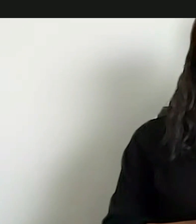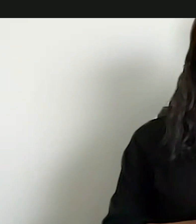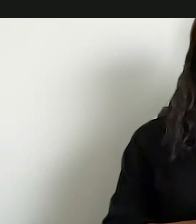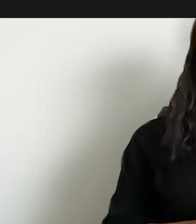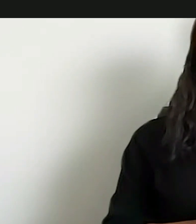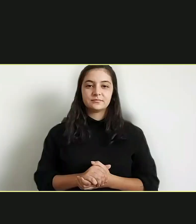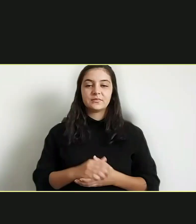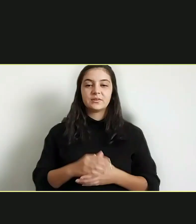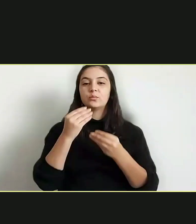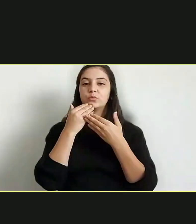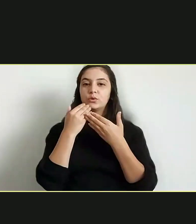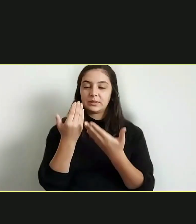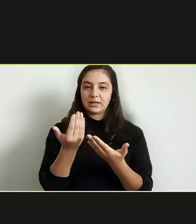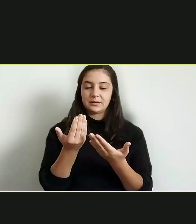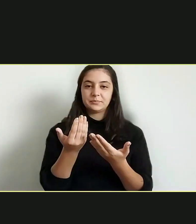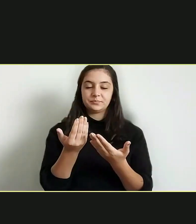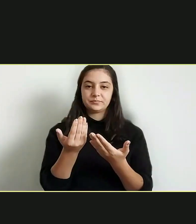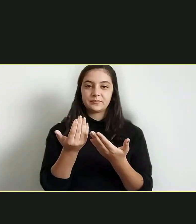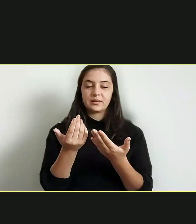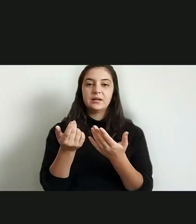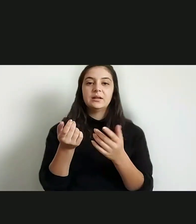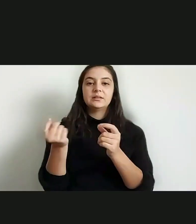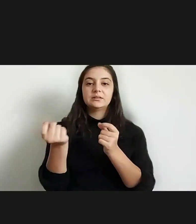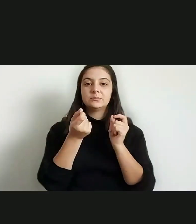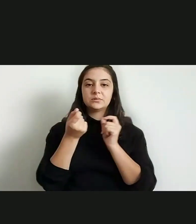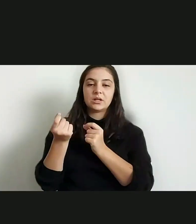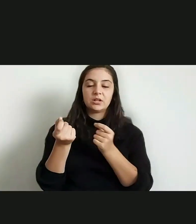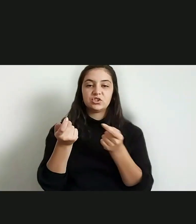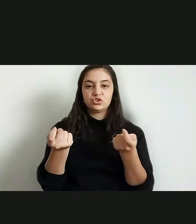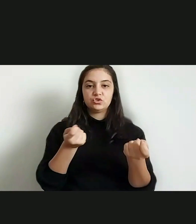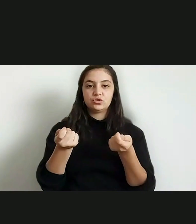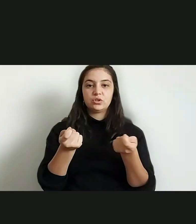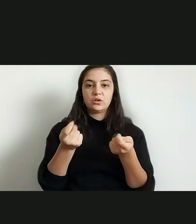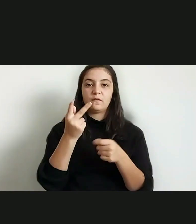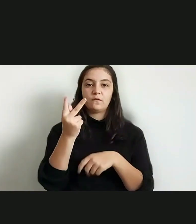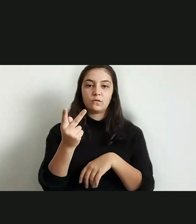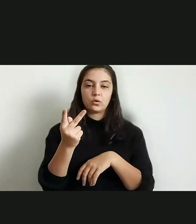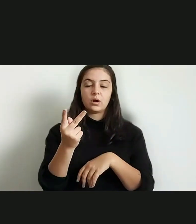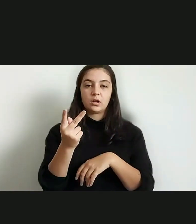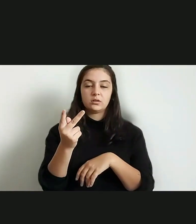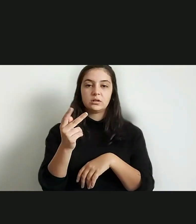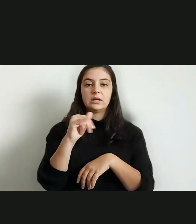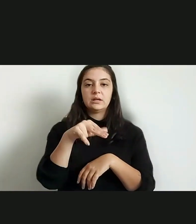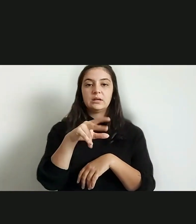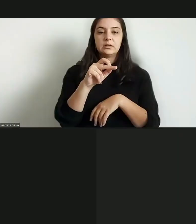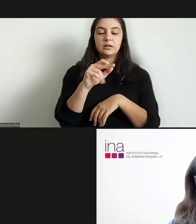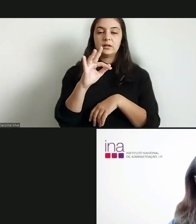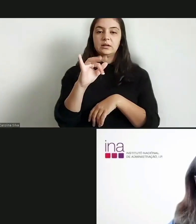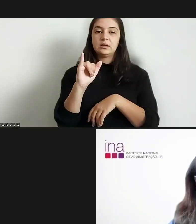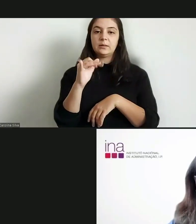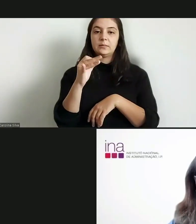Muito obrigada. O debate será moderado pela vogal do Conselho Diretivo do INA-IP, Sofia